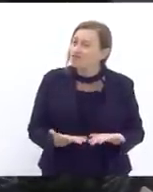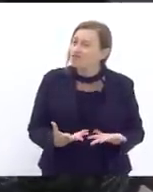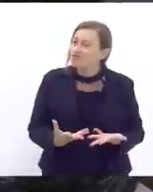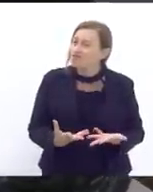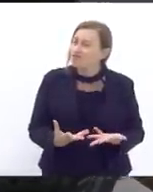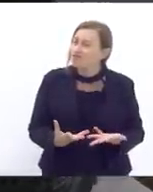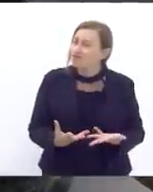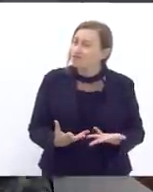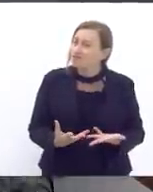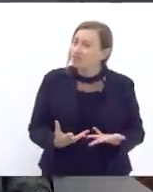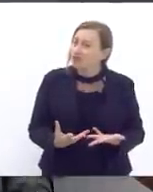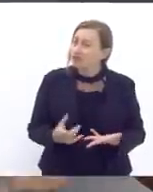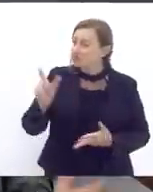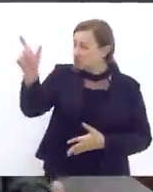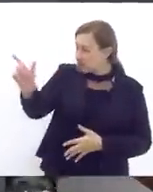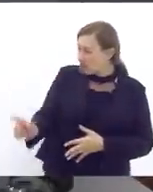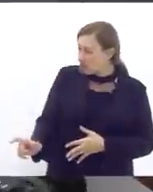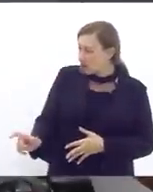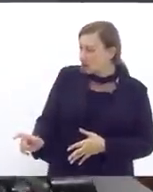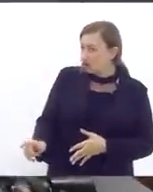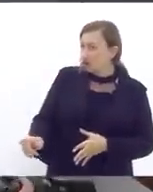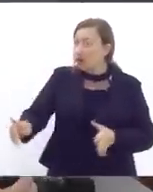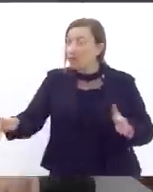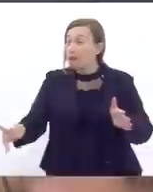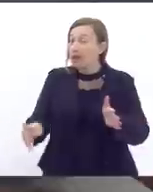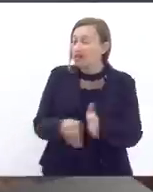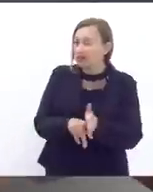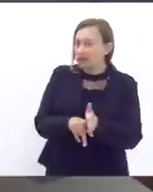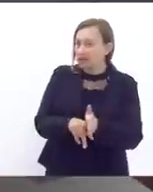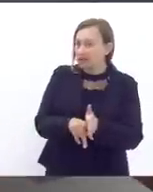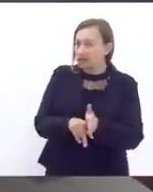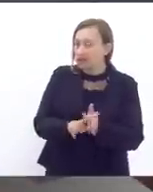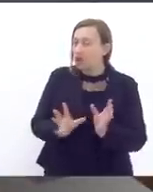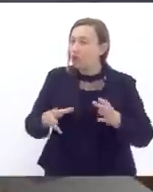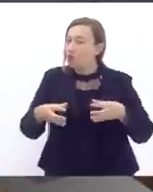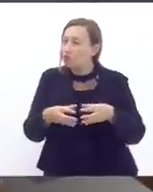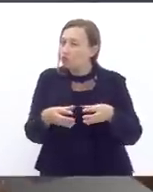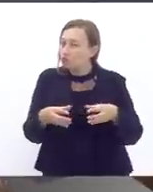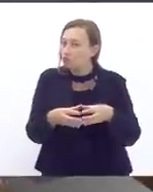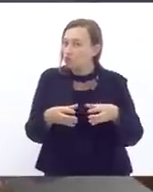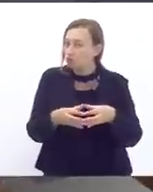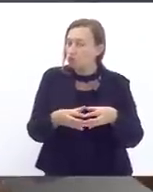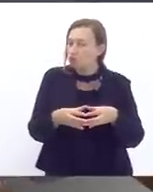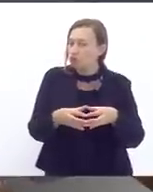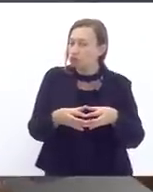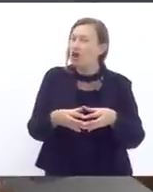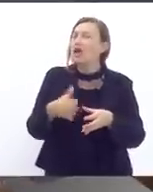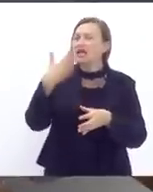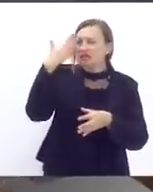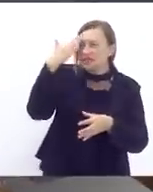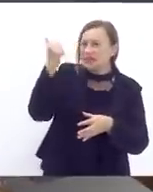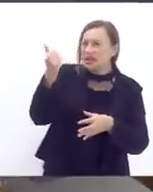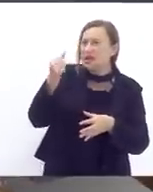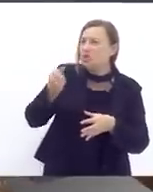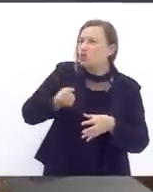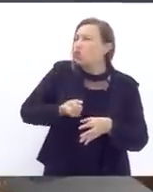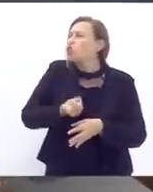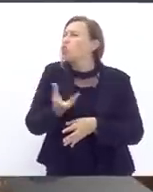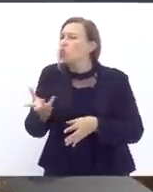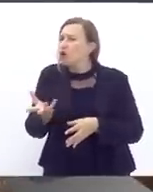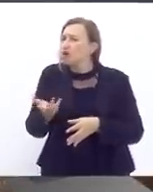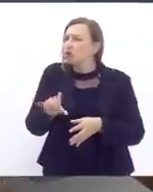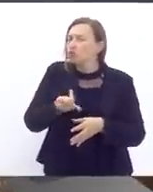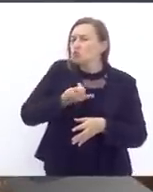eles também fazem parte do meu quadro associativo e eu sei o quanto é